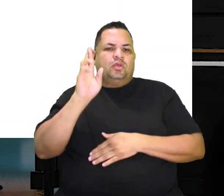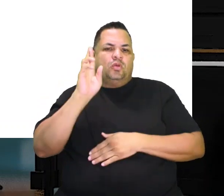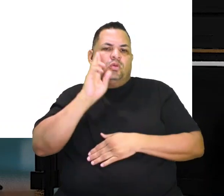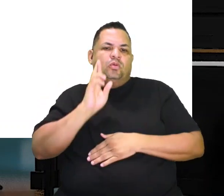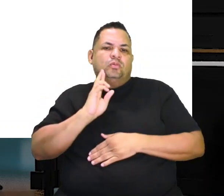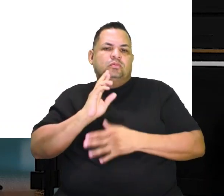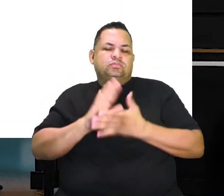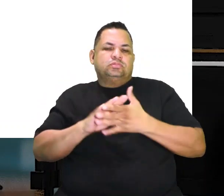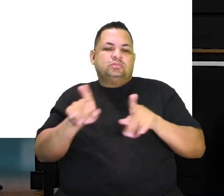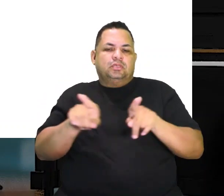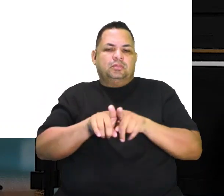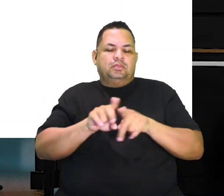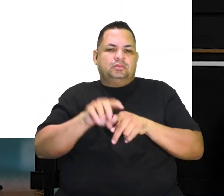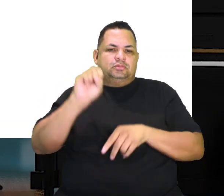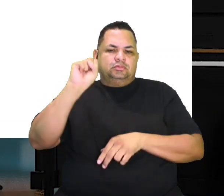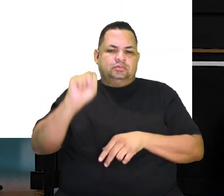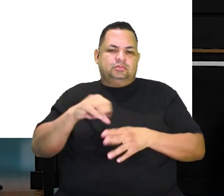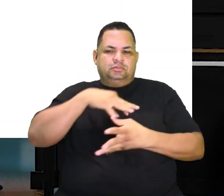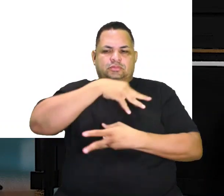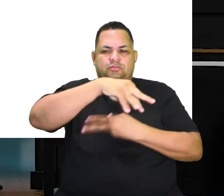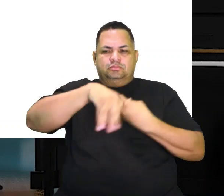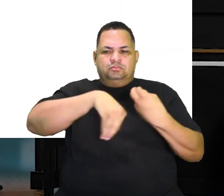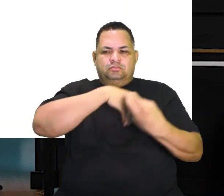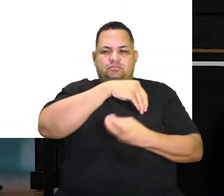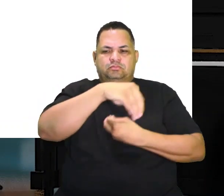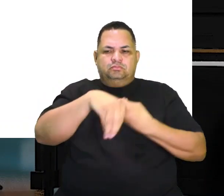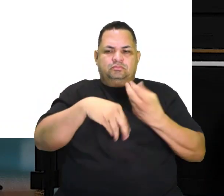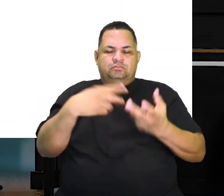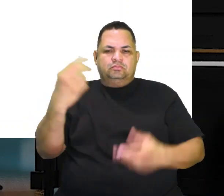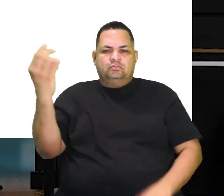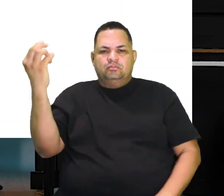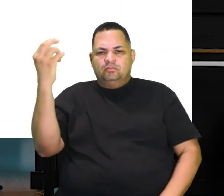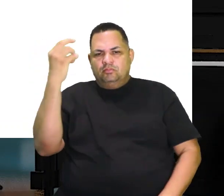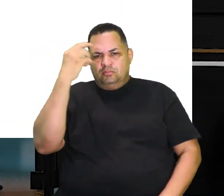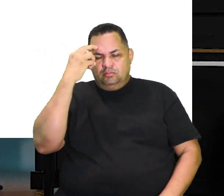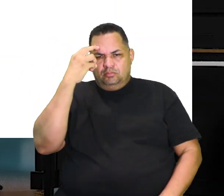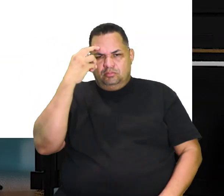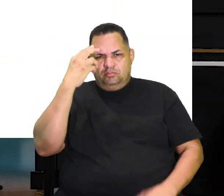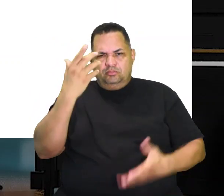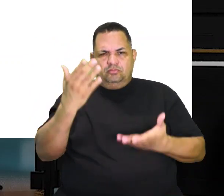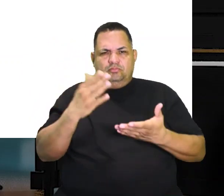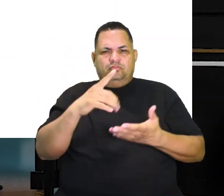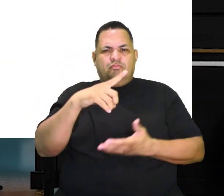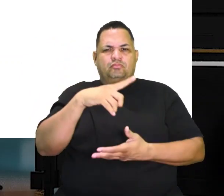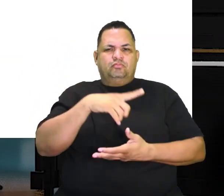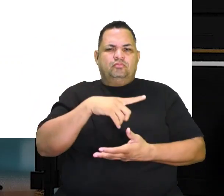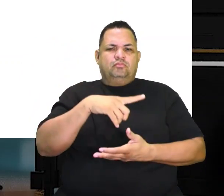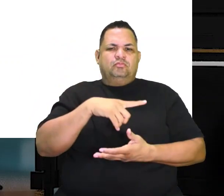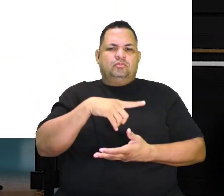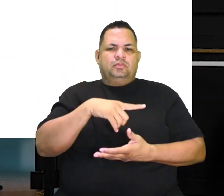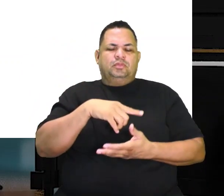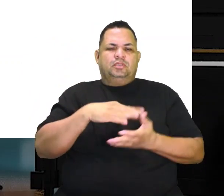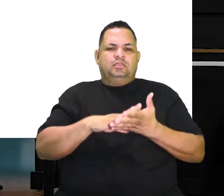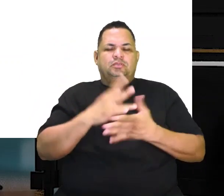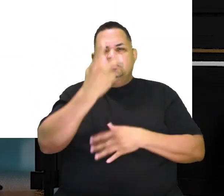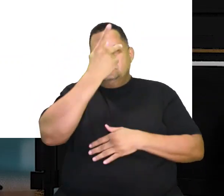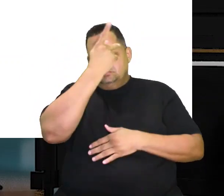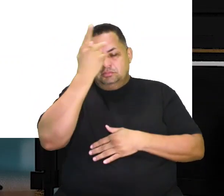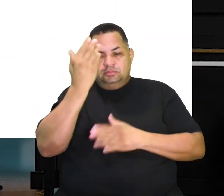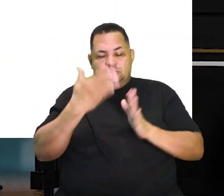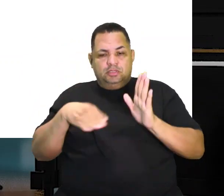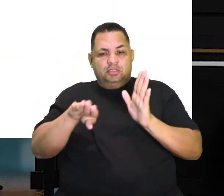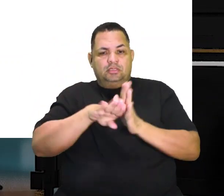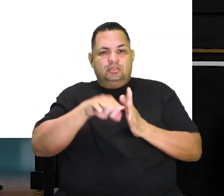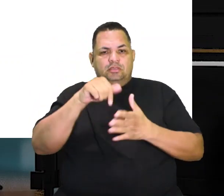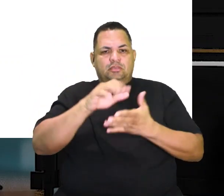sul. Então, há uma miscigenação cultural muito ampla, né? E com a mistura, né, dessas pessoas que vieram para cá,